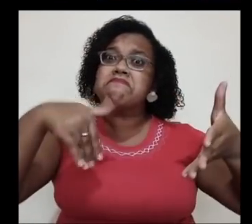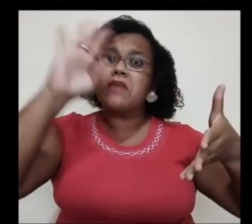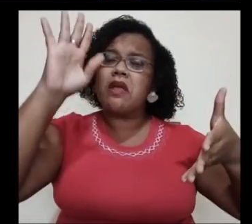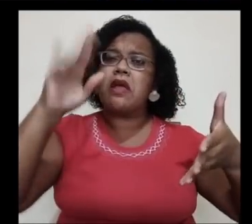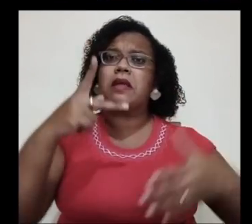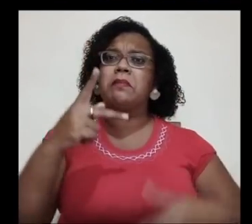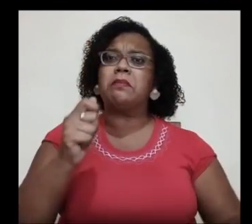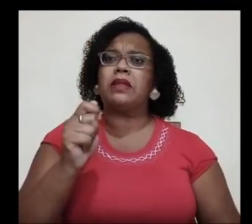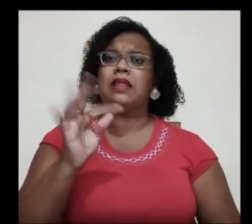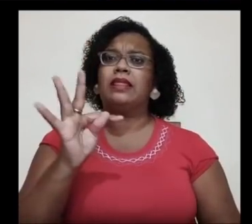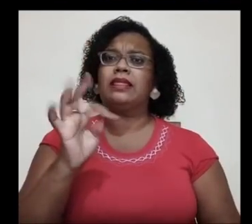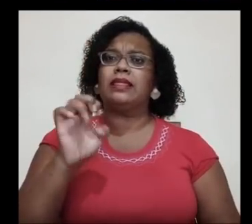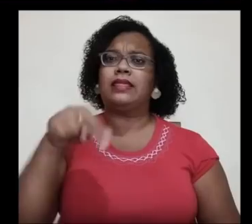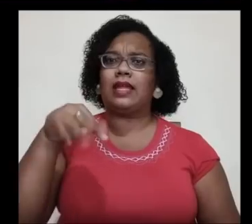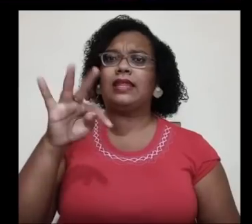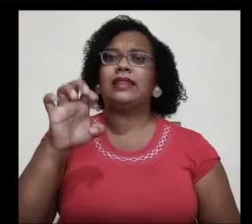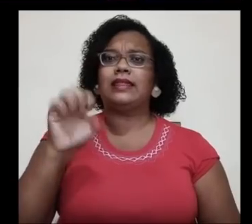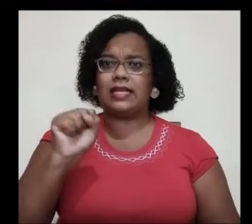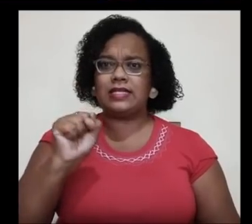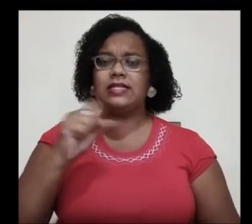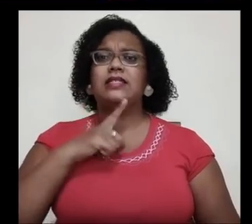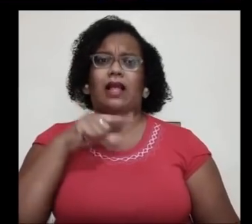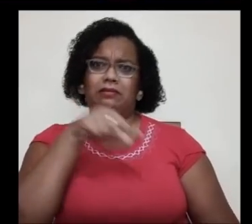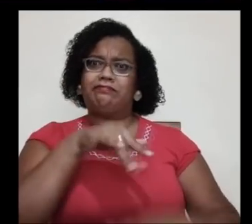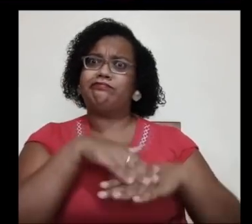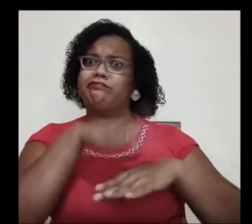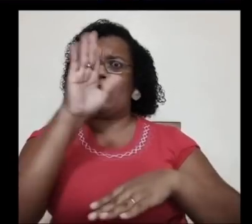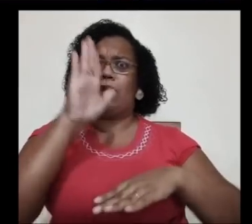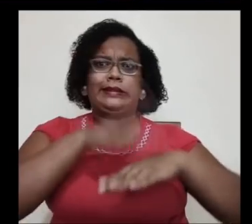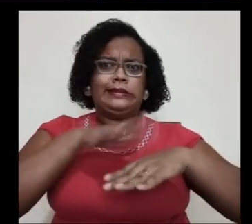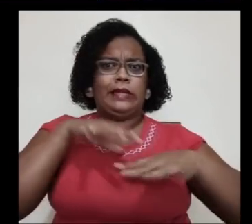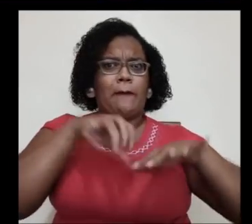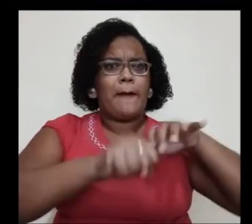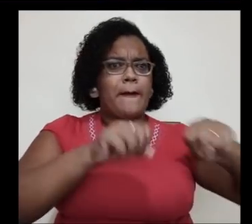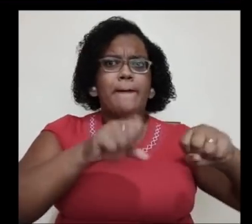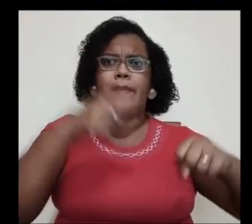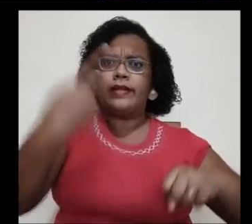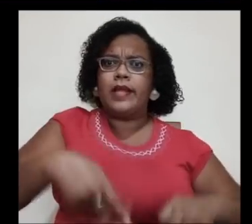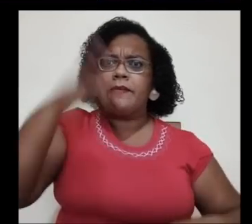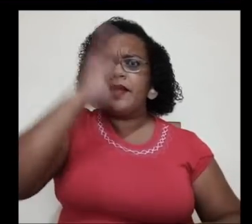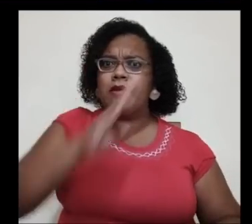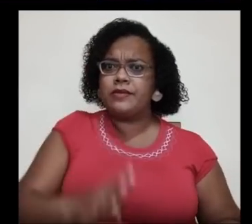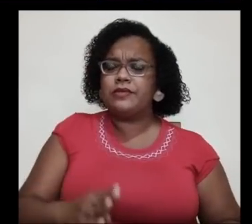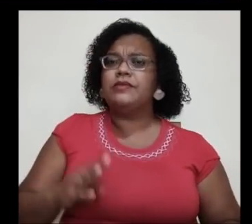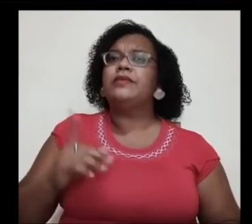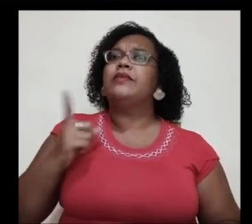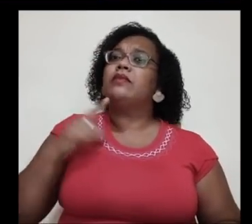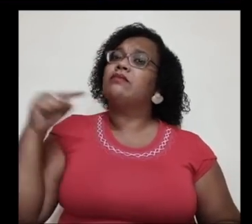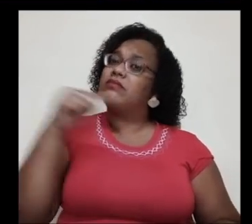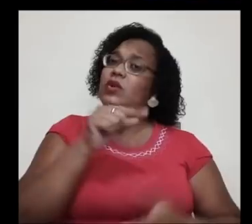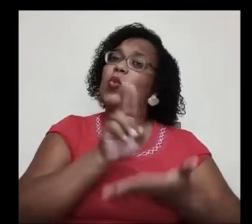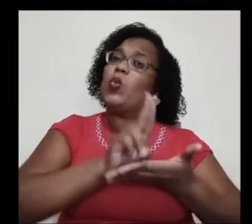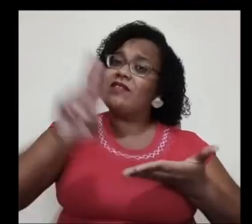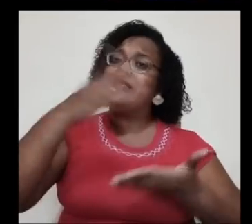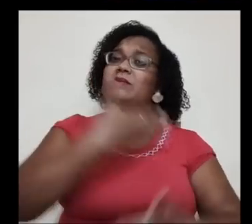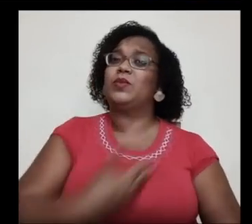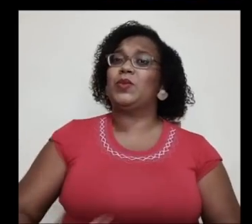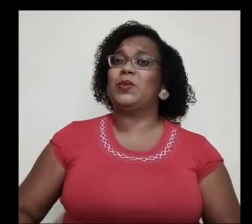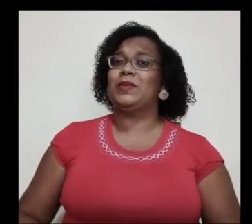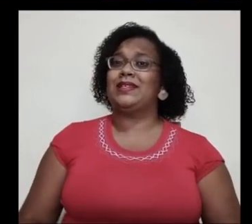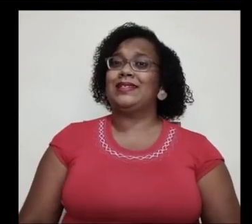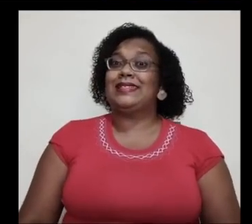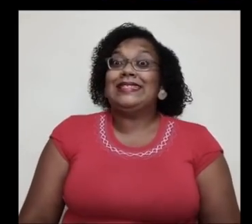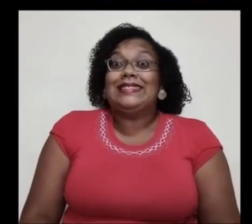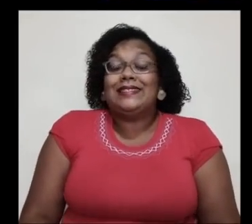Brasil, vem das universidades públicas. E, infelizmente, isso deveria ser ao contrário, as empresas deveriam estar depositando